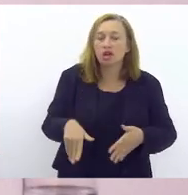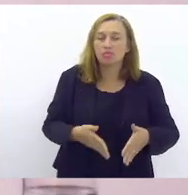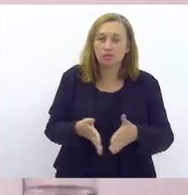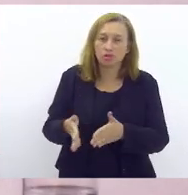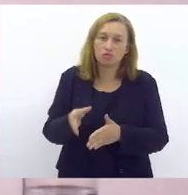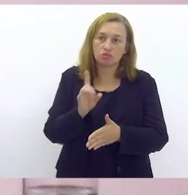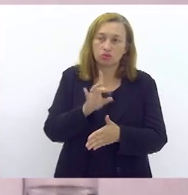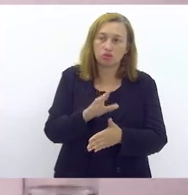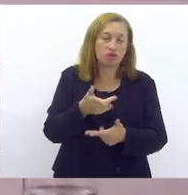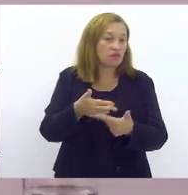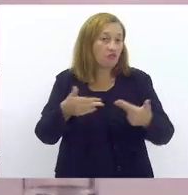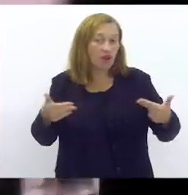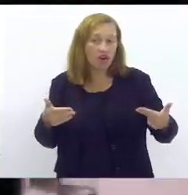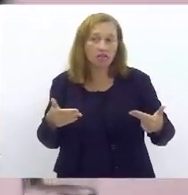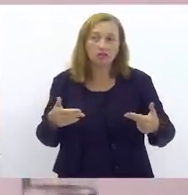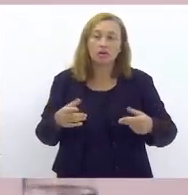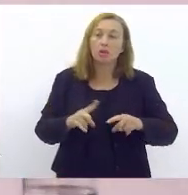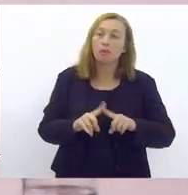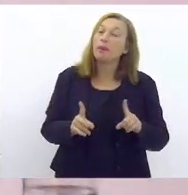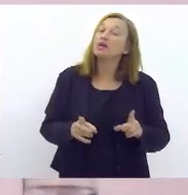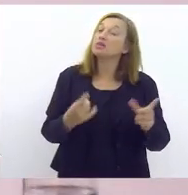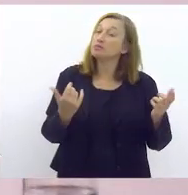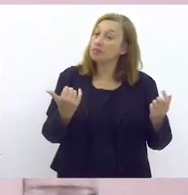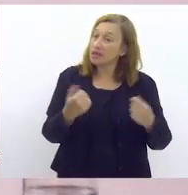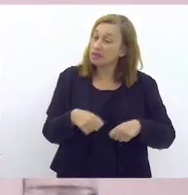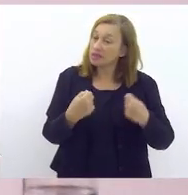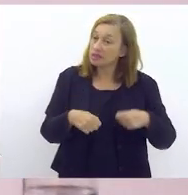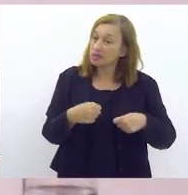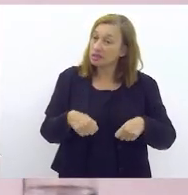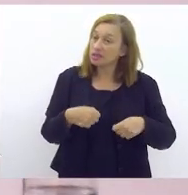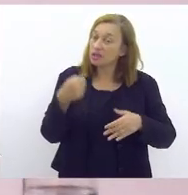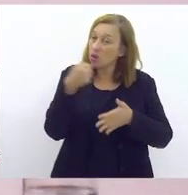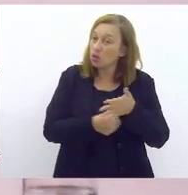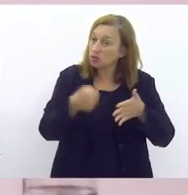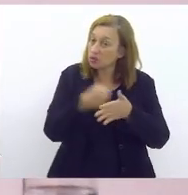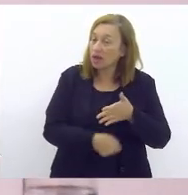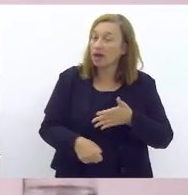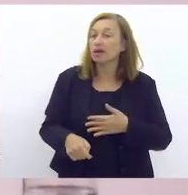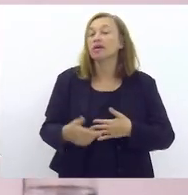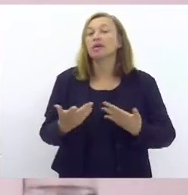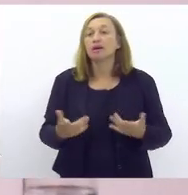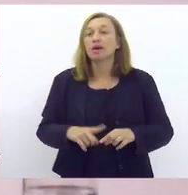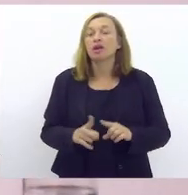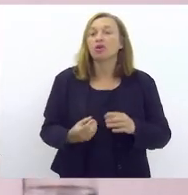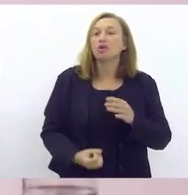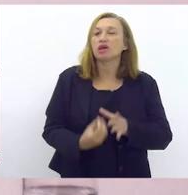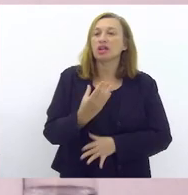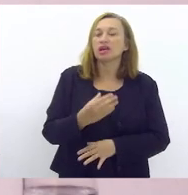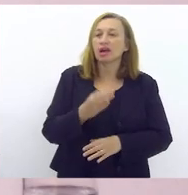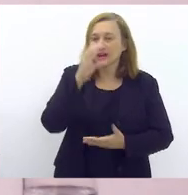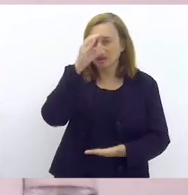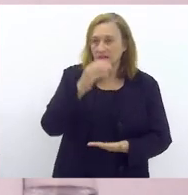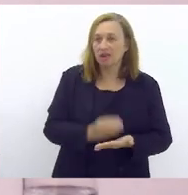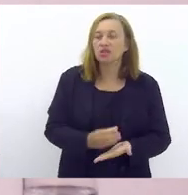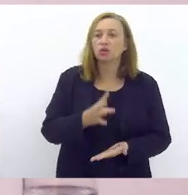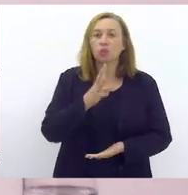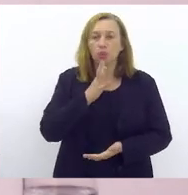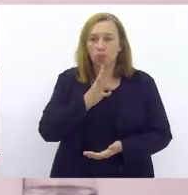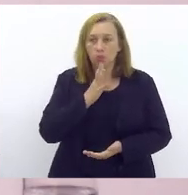sol. Mas esse sol tem que batalhar atrás dele. E aí eu criei a tese do